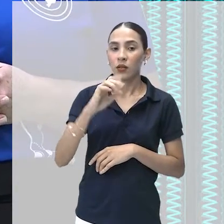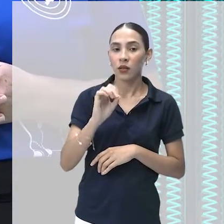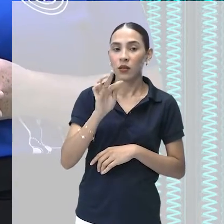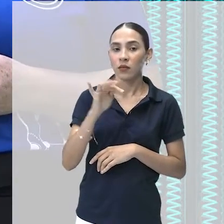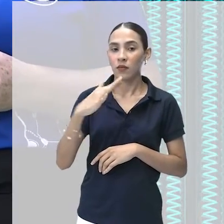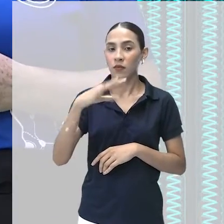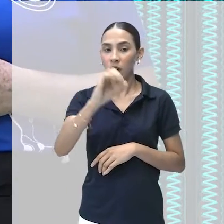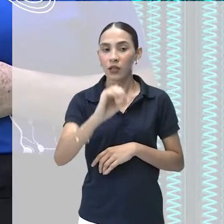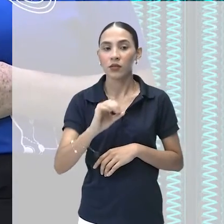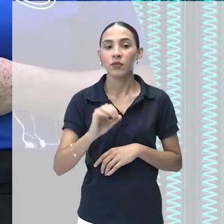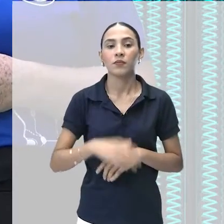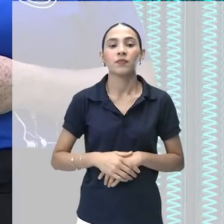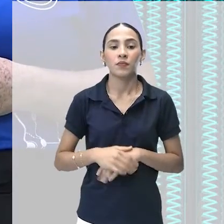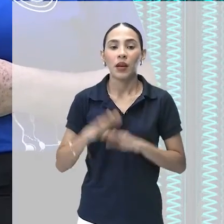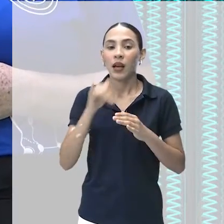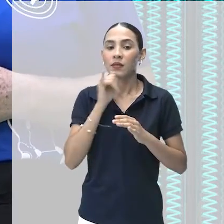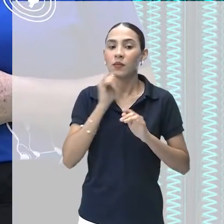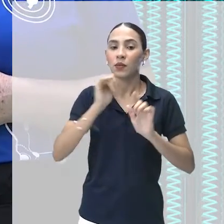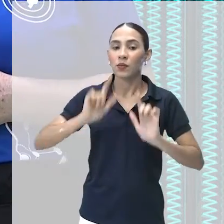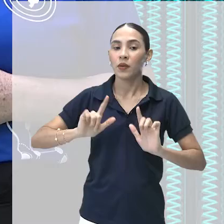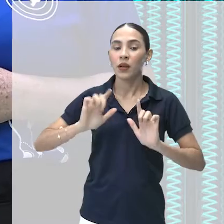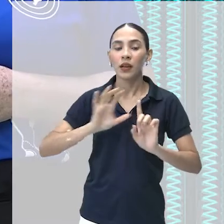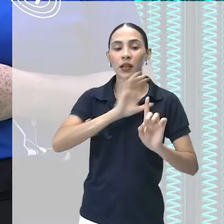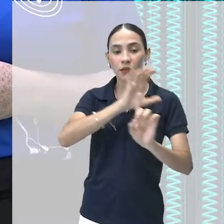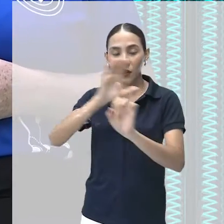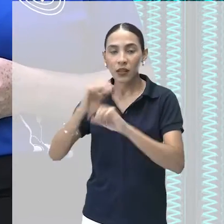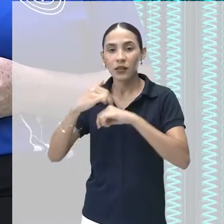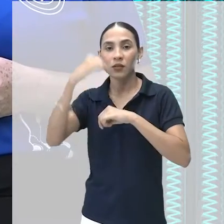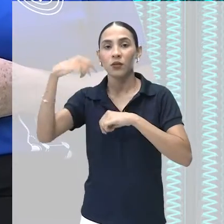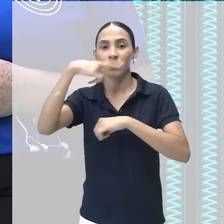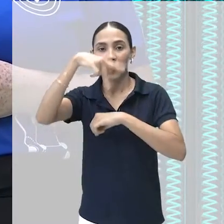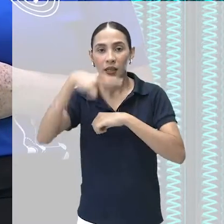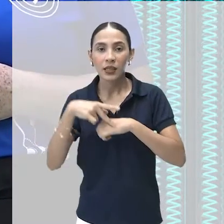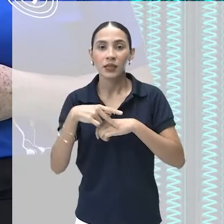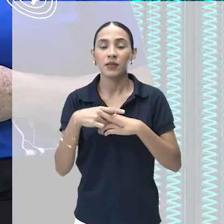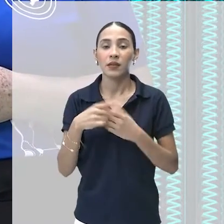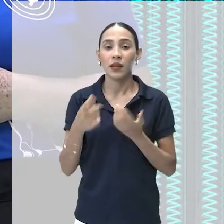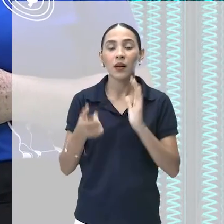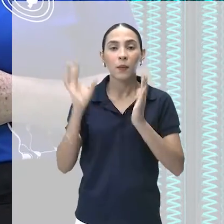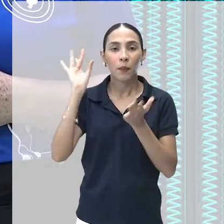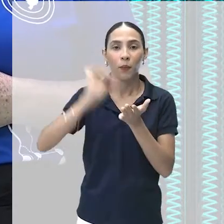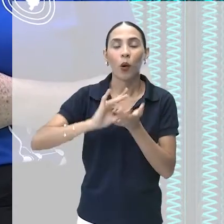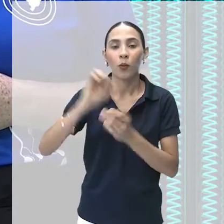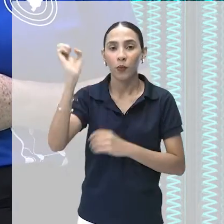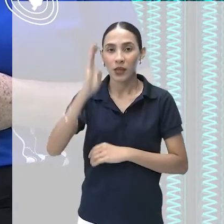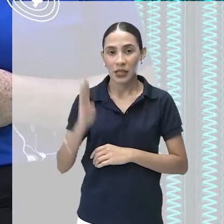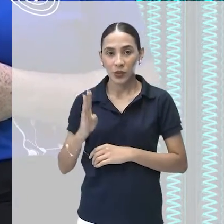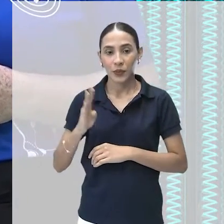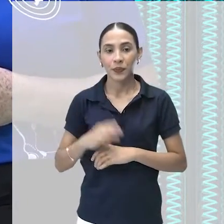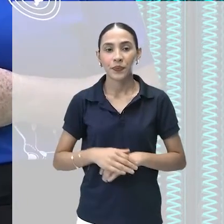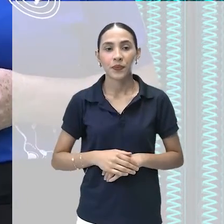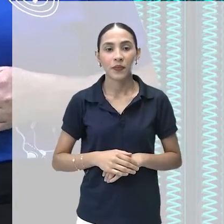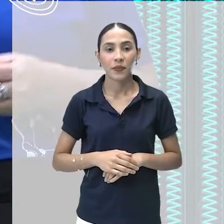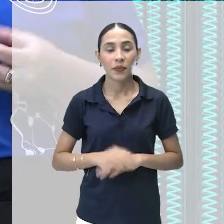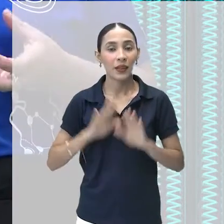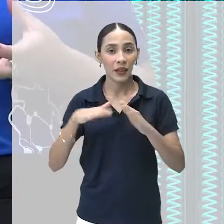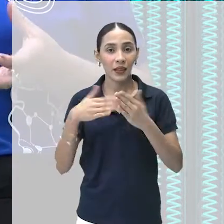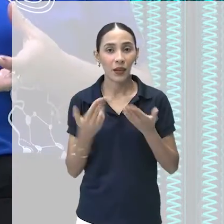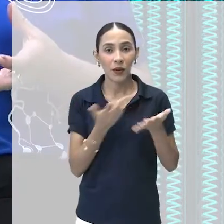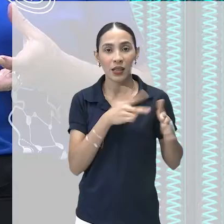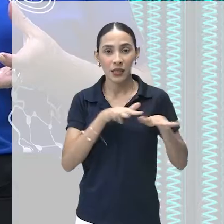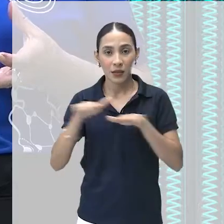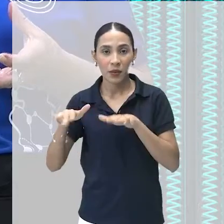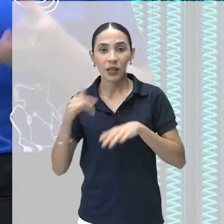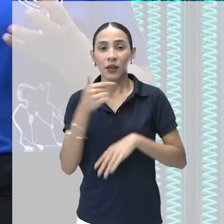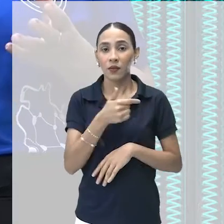deglutição, né, das influências estrangeiras para criar algo autenticamente brasileira, certo? Então, a Semana